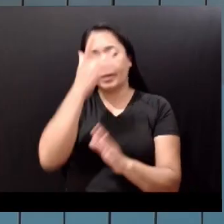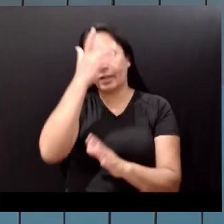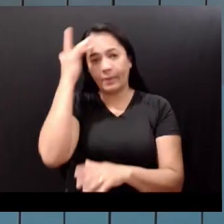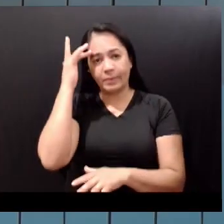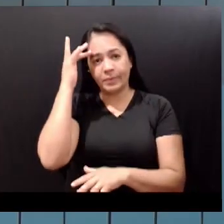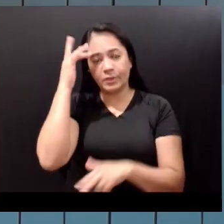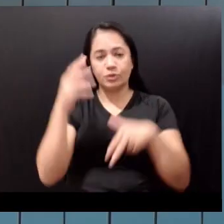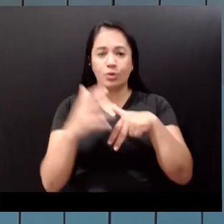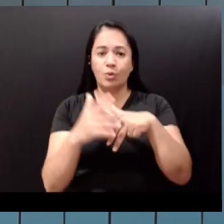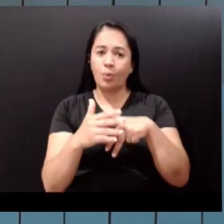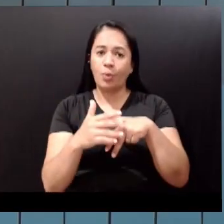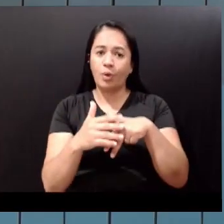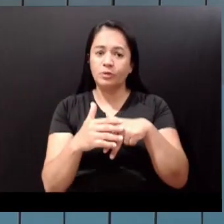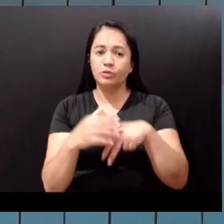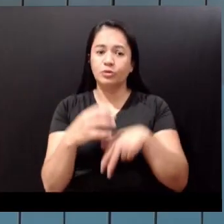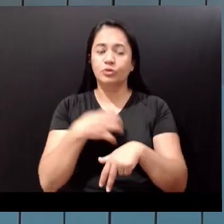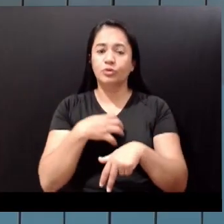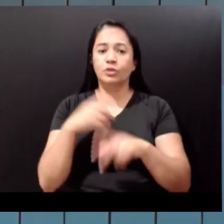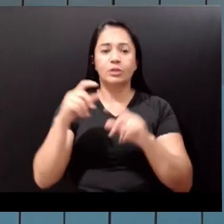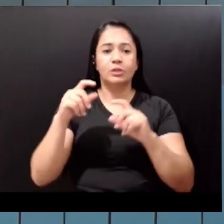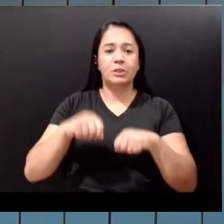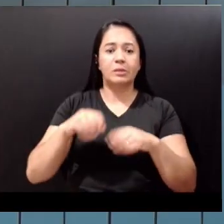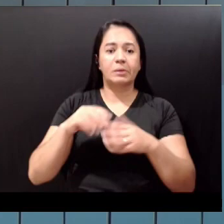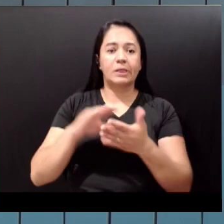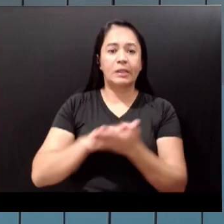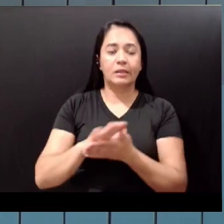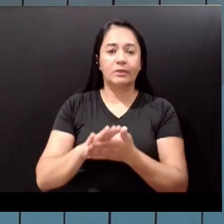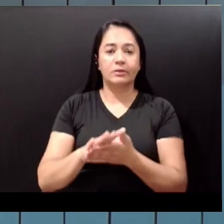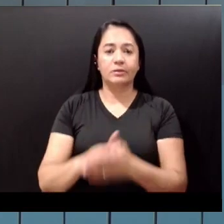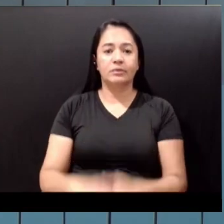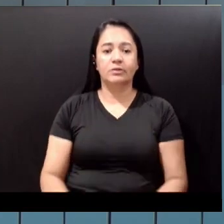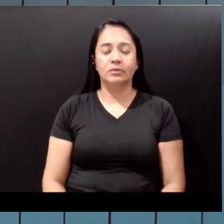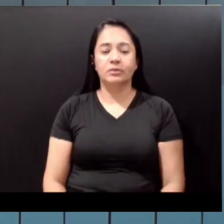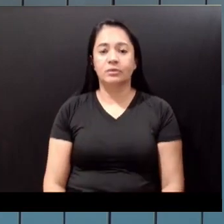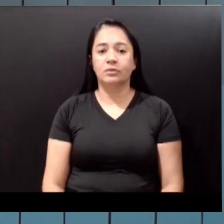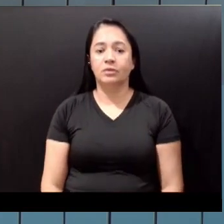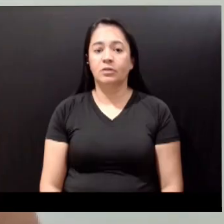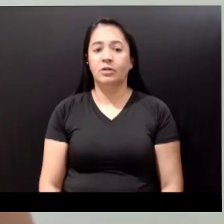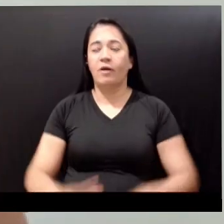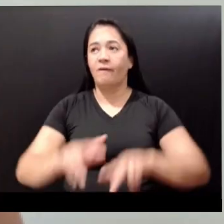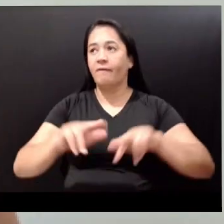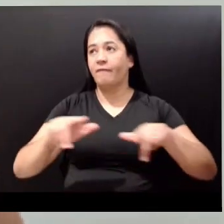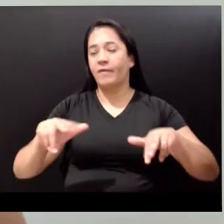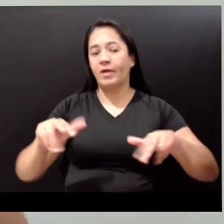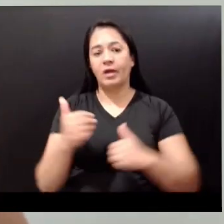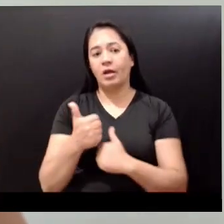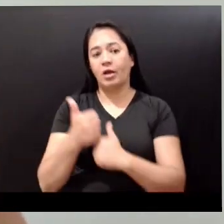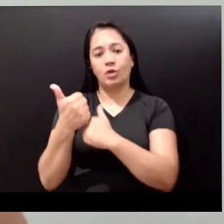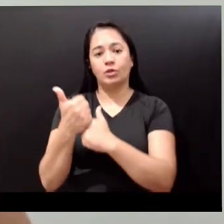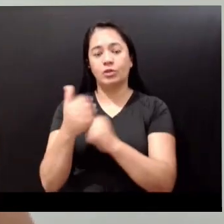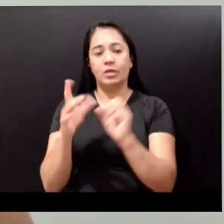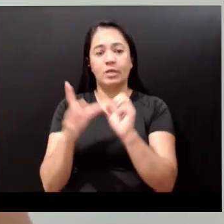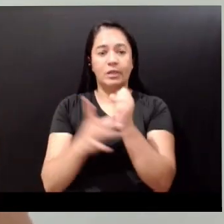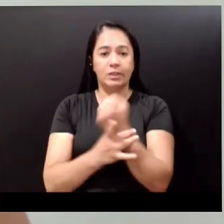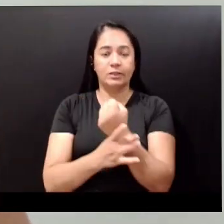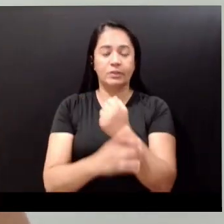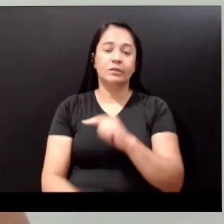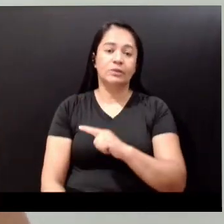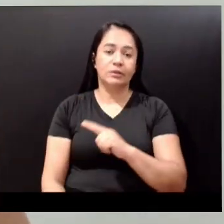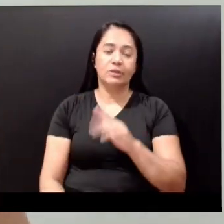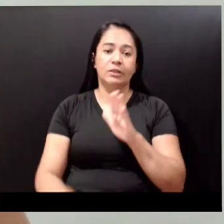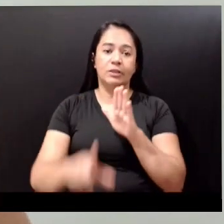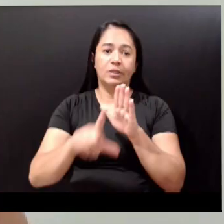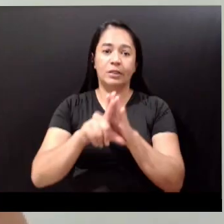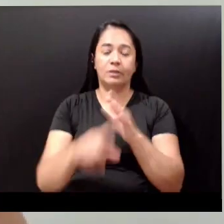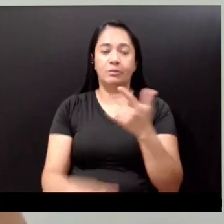tem a fibromialgia, né, na forma incapacitante. Bem, as diversas garantias que